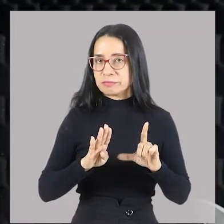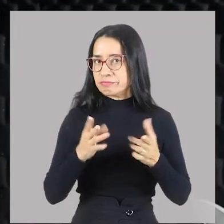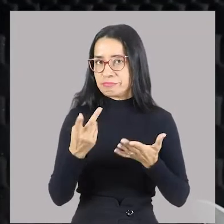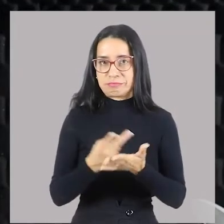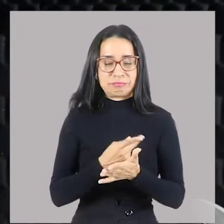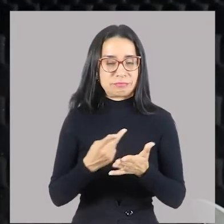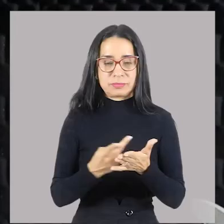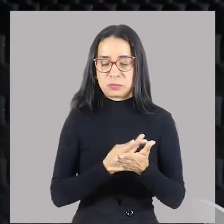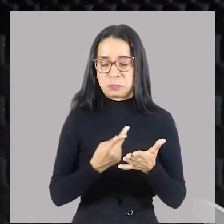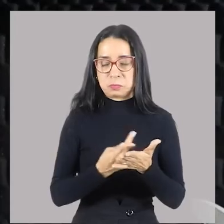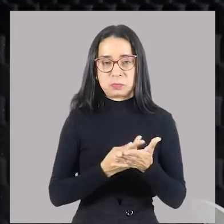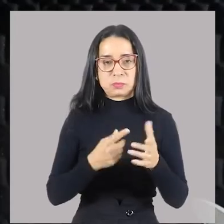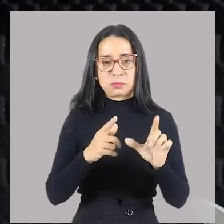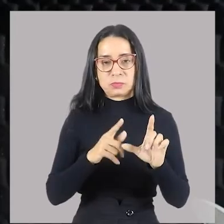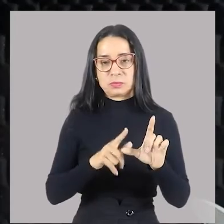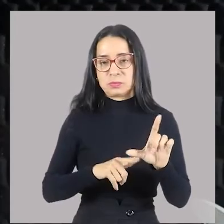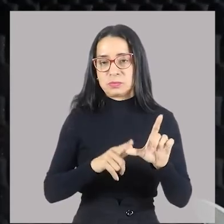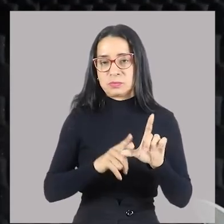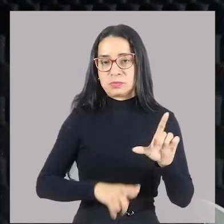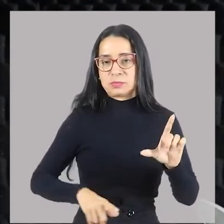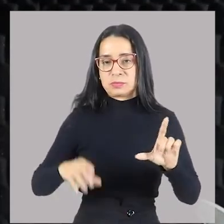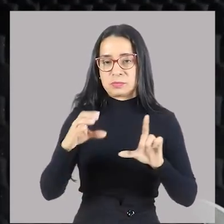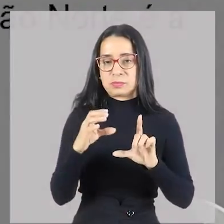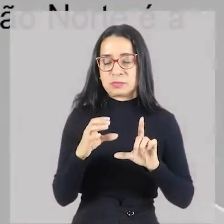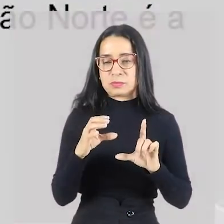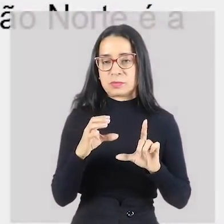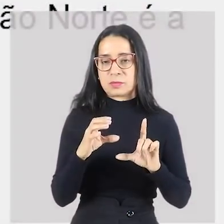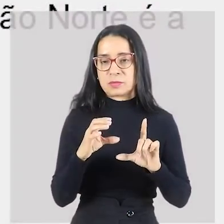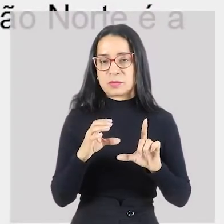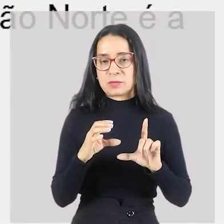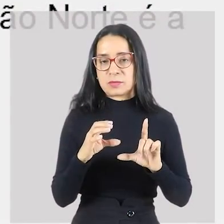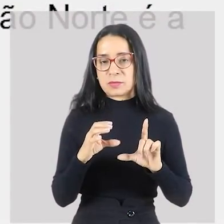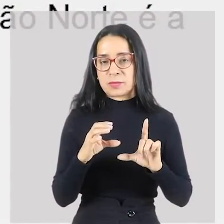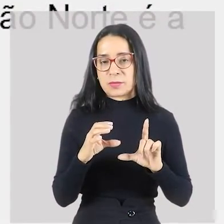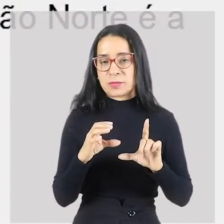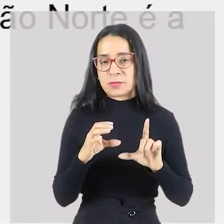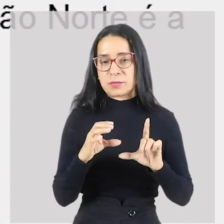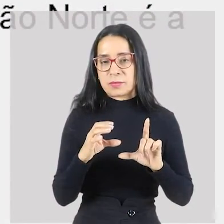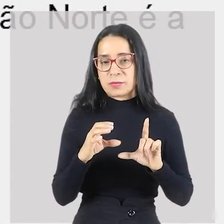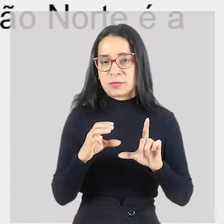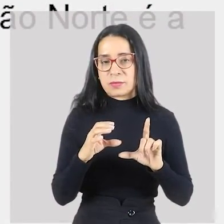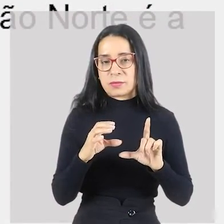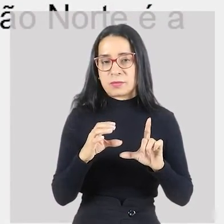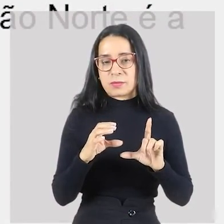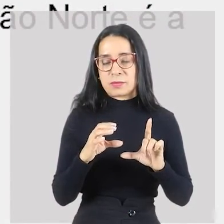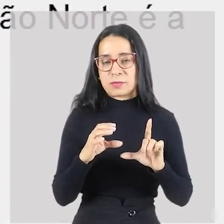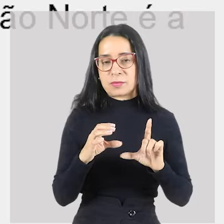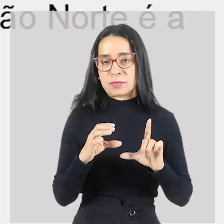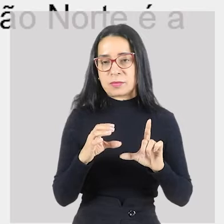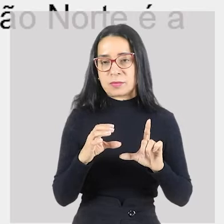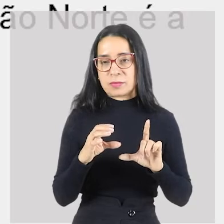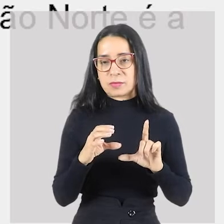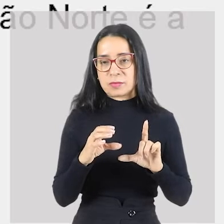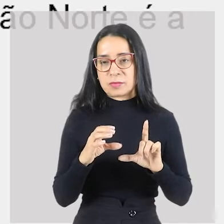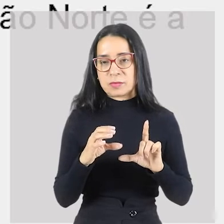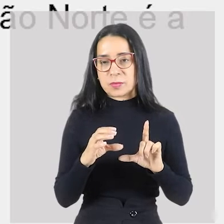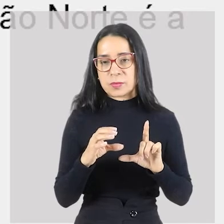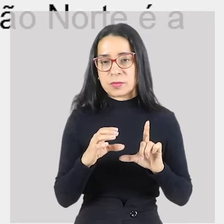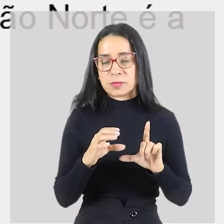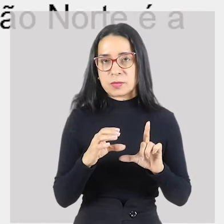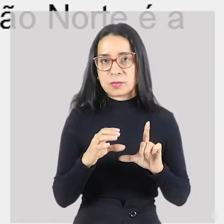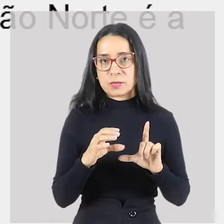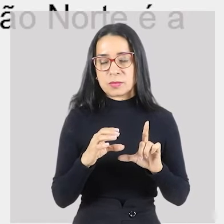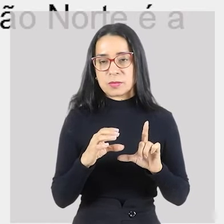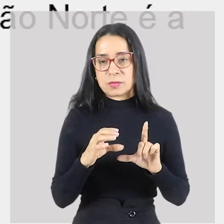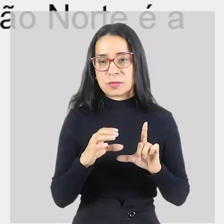Também é falso. Vamos logo descartar. De acordo com o IDH, deve-se avaliar o bem-estar de uma sociedade